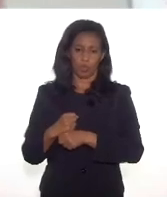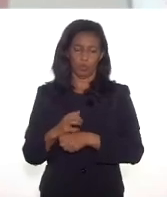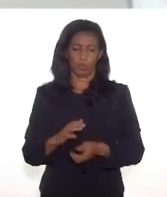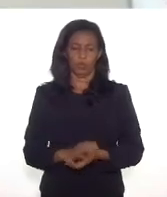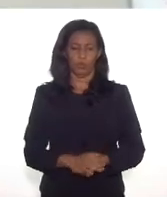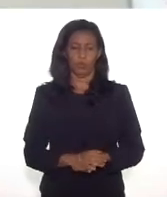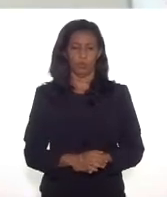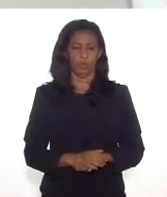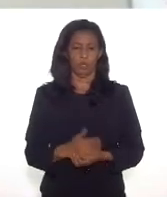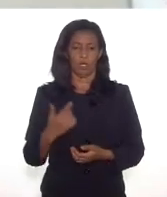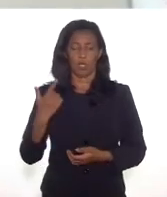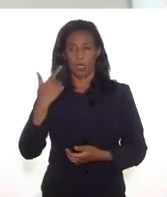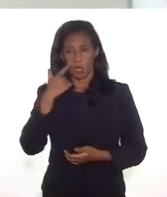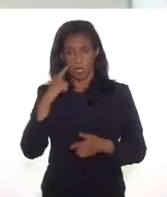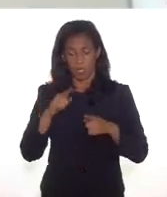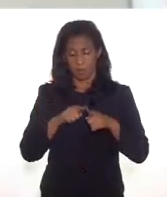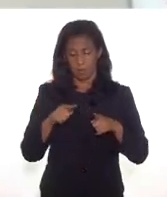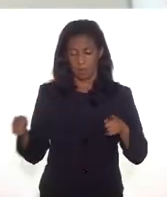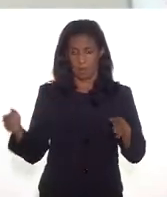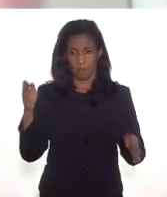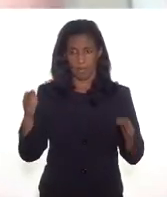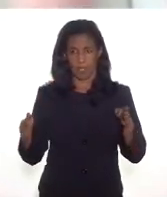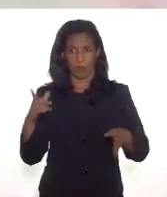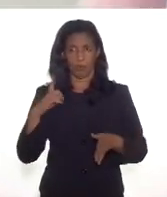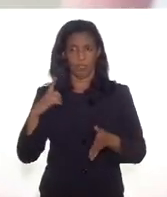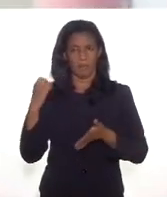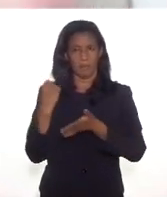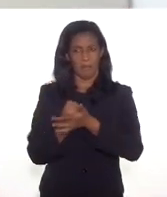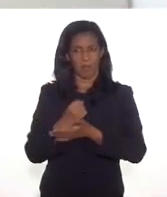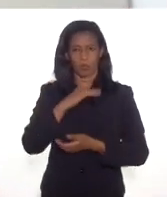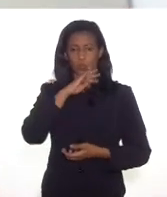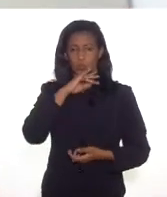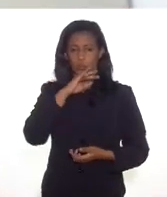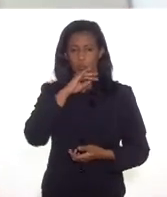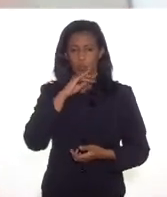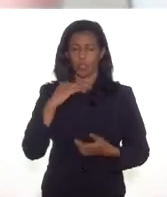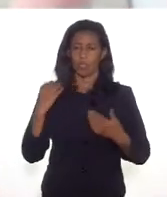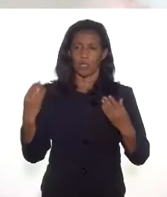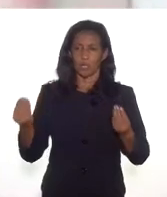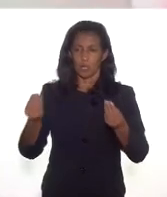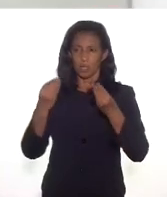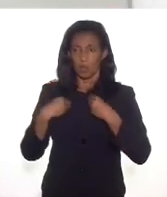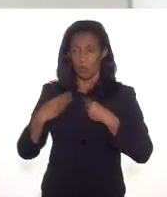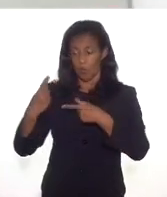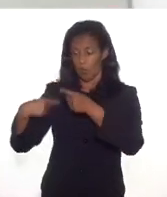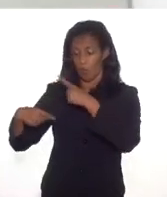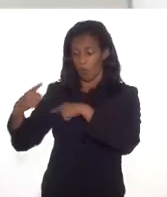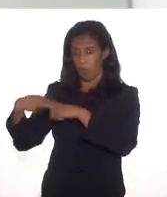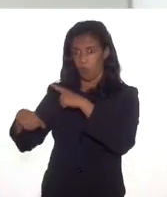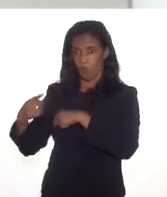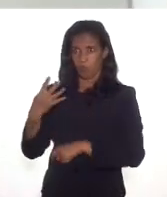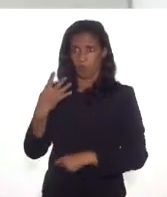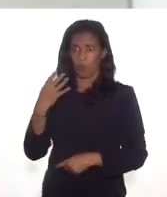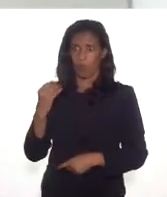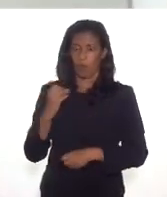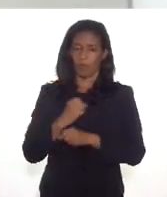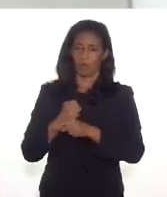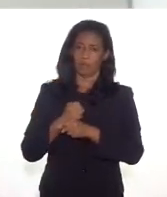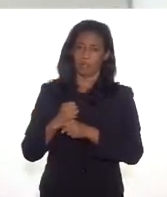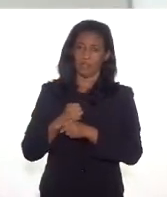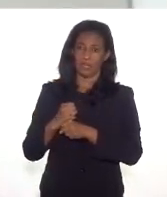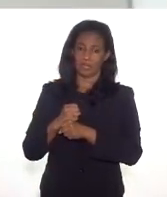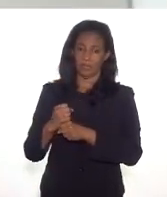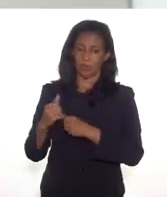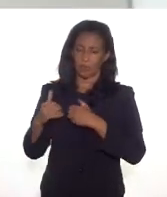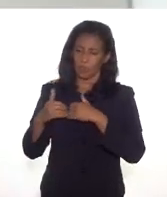possível que a gente, nesse período, tenha impactos negativos que nos levem a retroceder 40 anos atrás, quando a gente